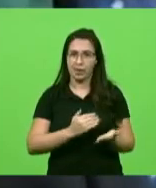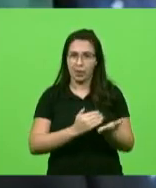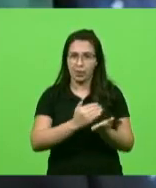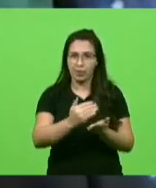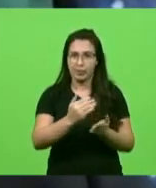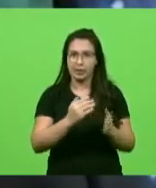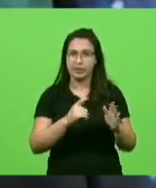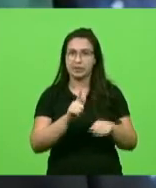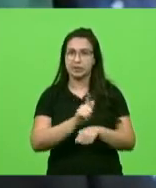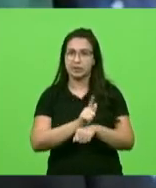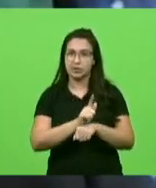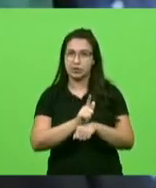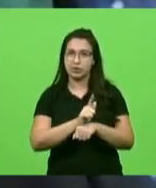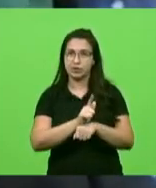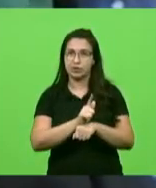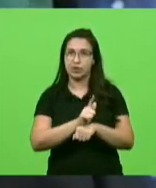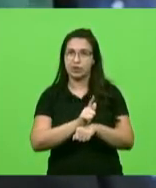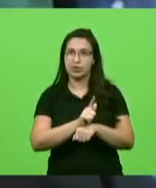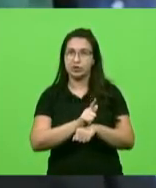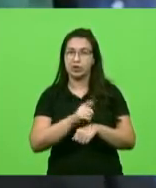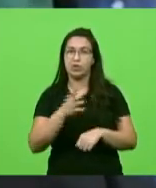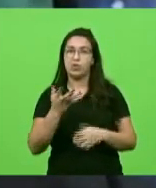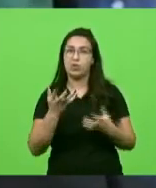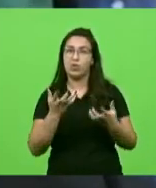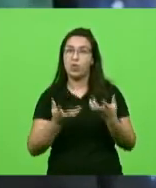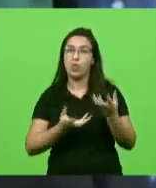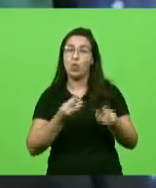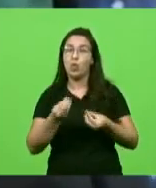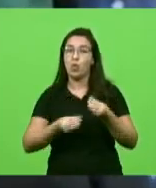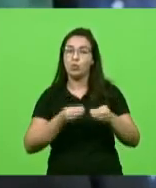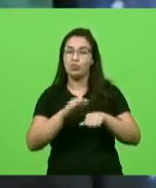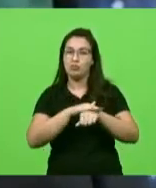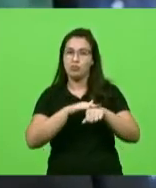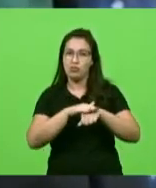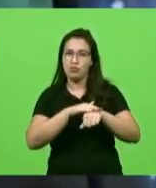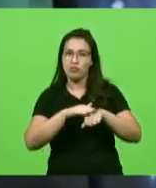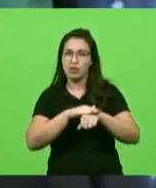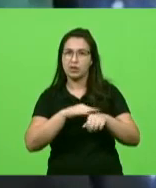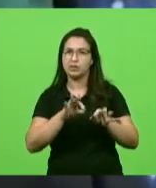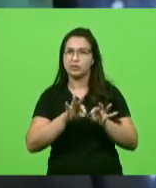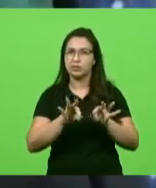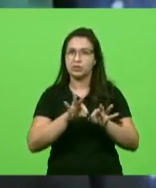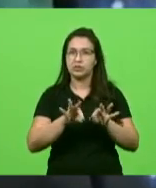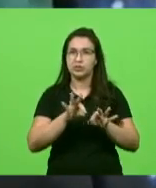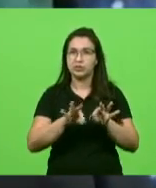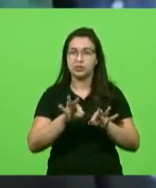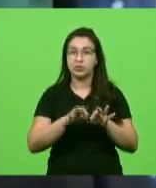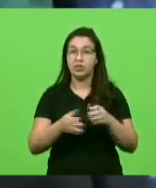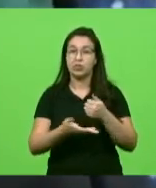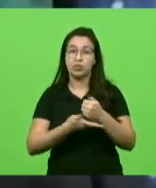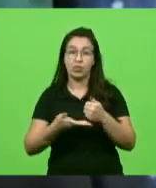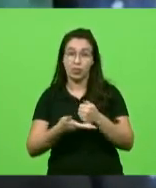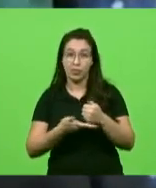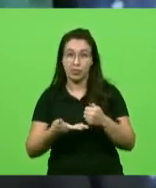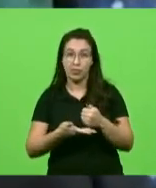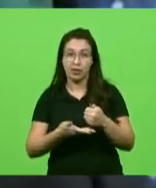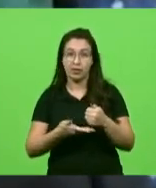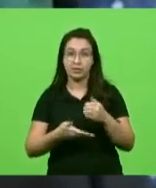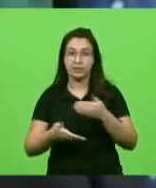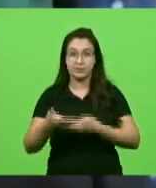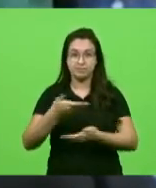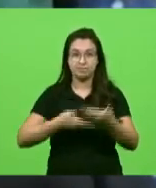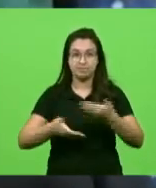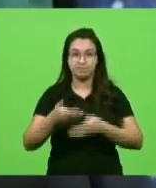da nossa gestão apostamos no diálogo institucional e assim com base nessa postura colaborativa do